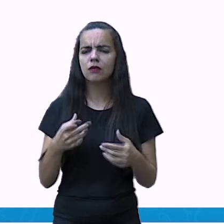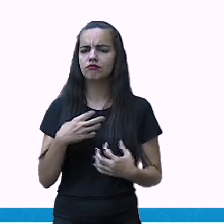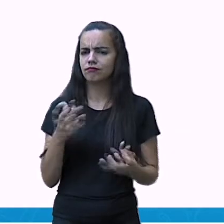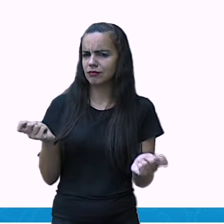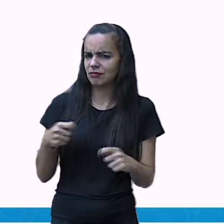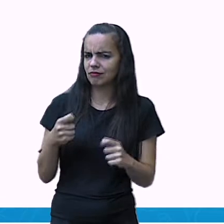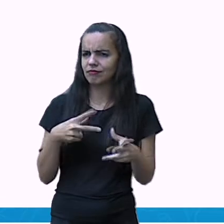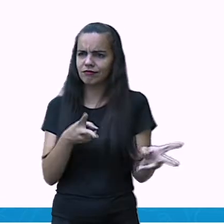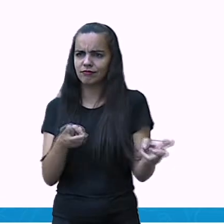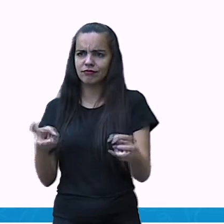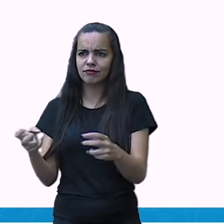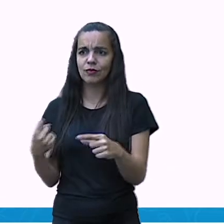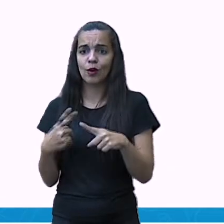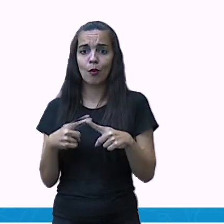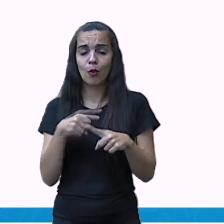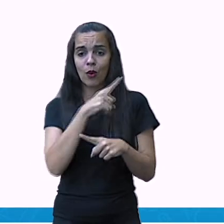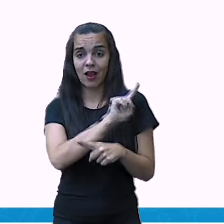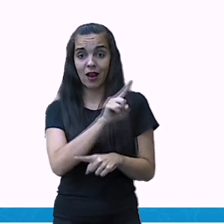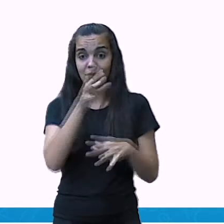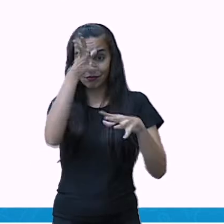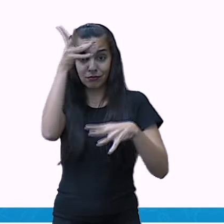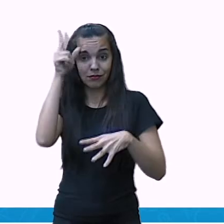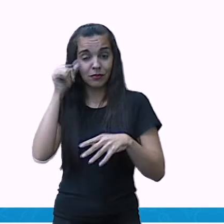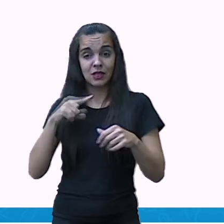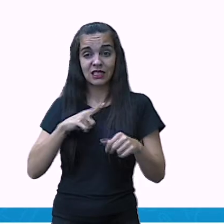sentido. É a localização do rio.